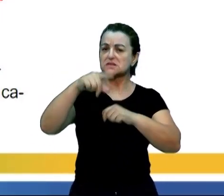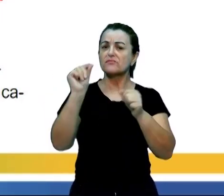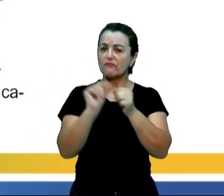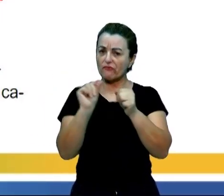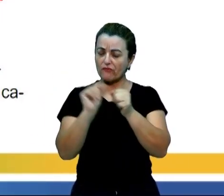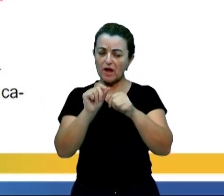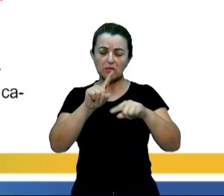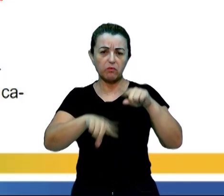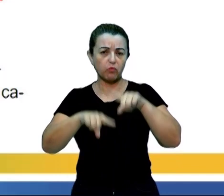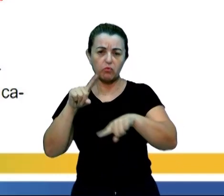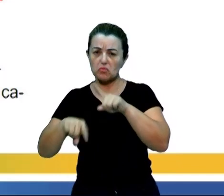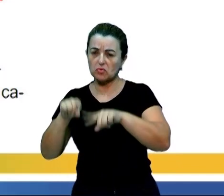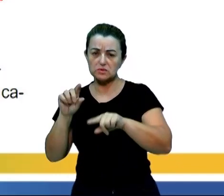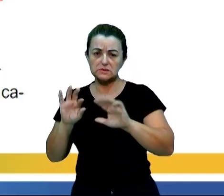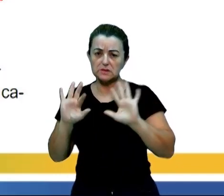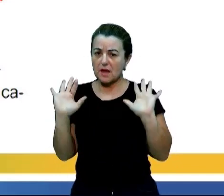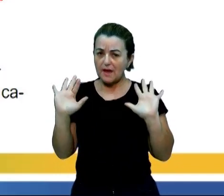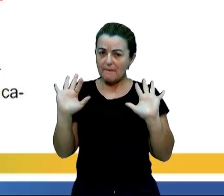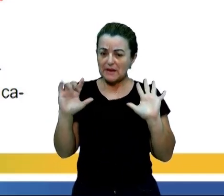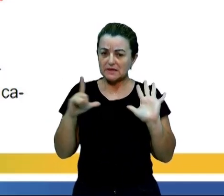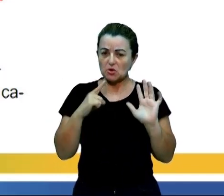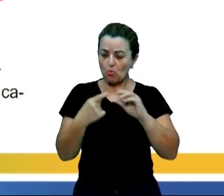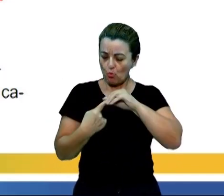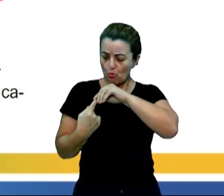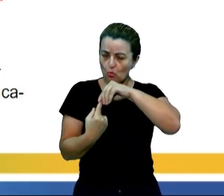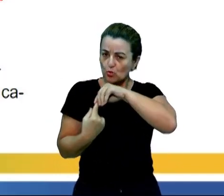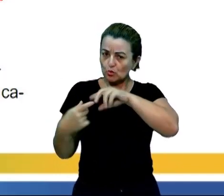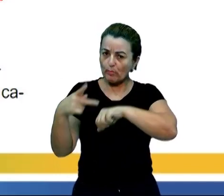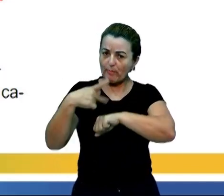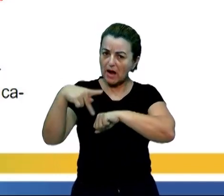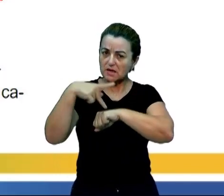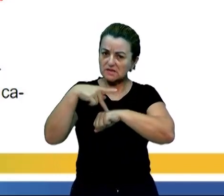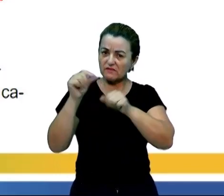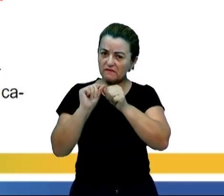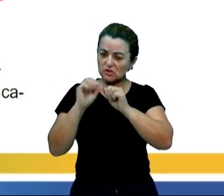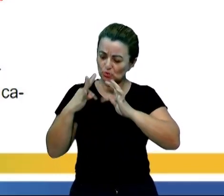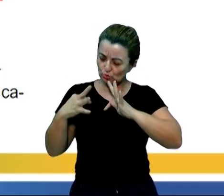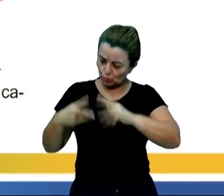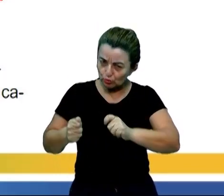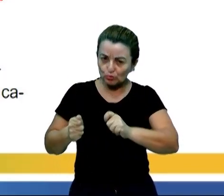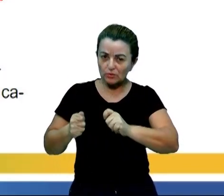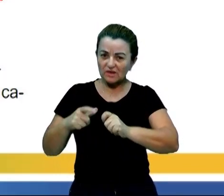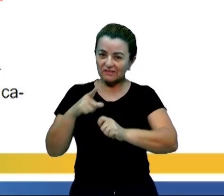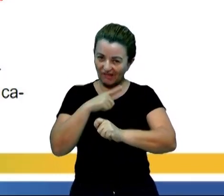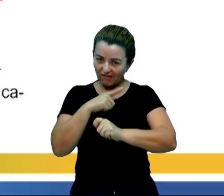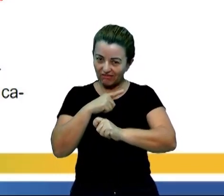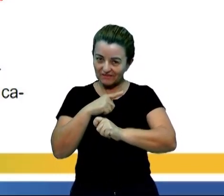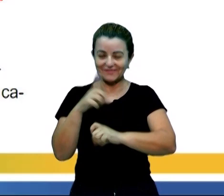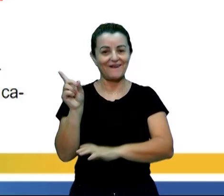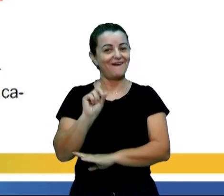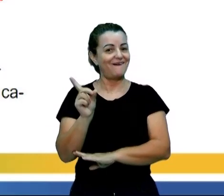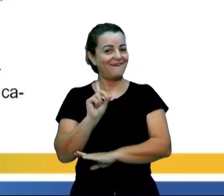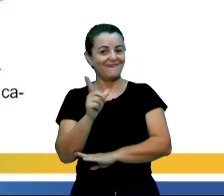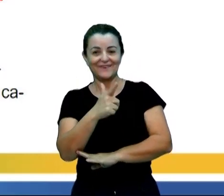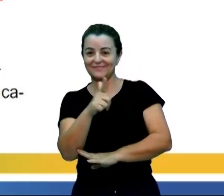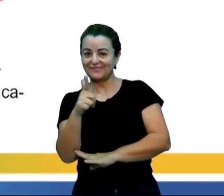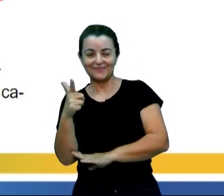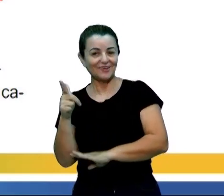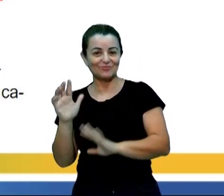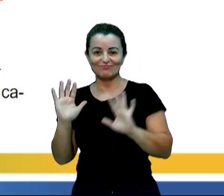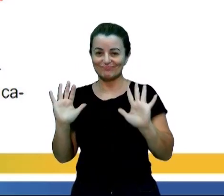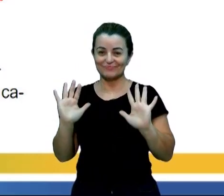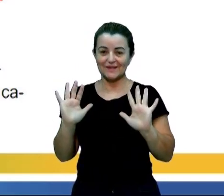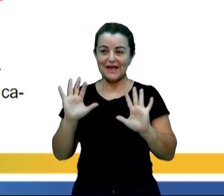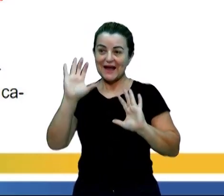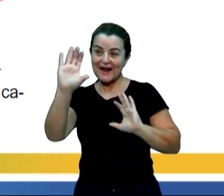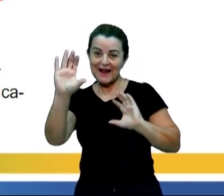existe nenhum país que produza tudo no mundo. Ou seja, cada país, através das suas potencialidades, ele é responsável por um